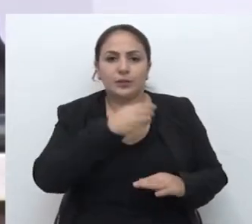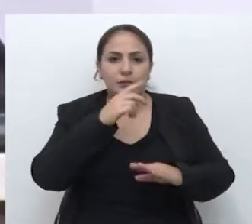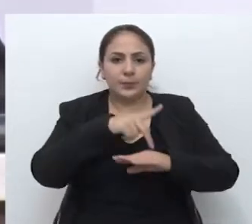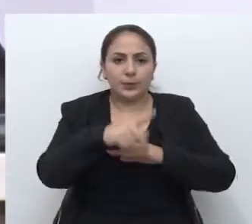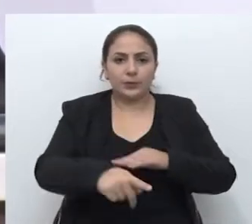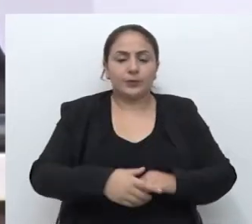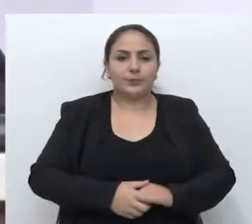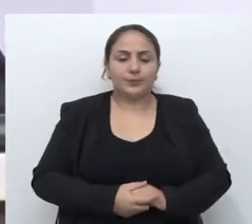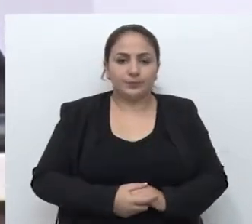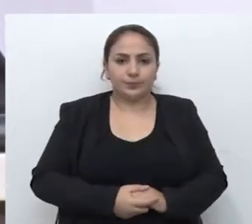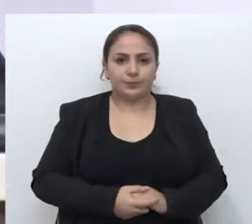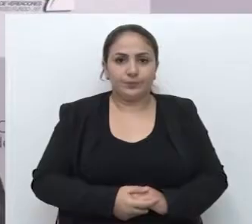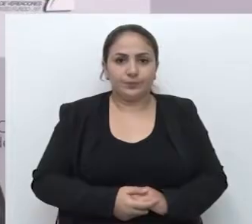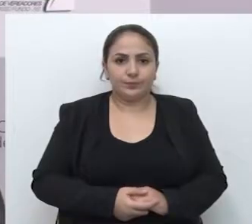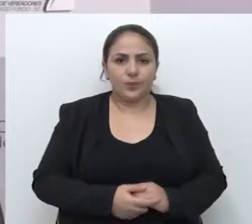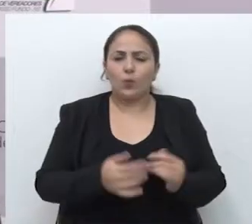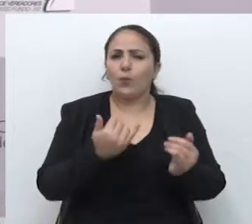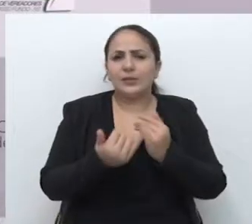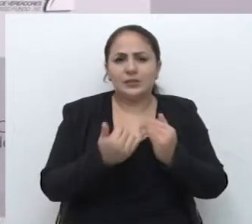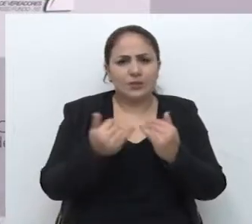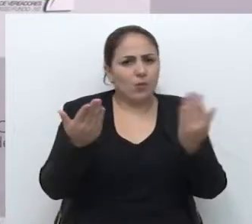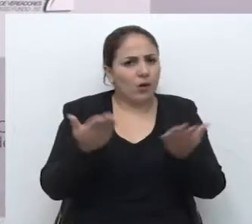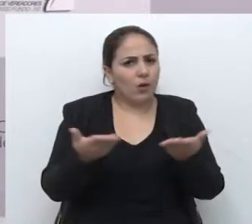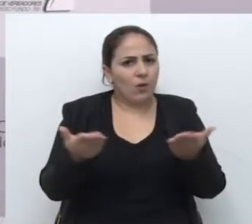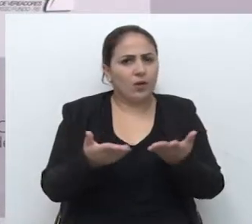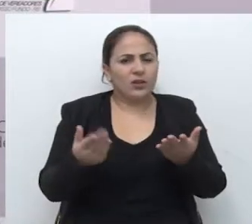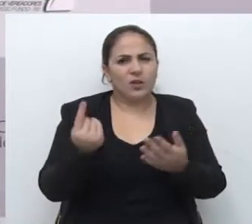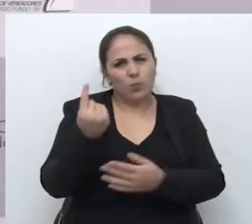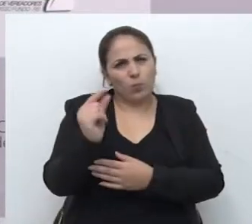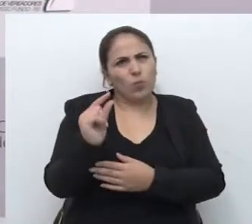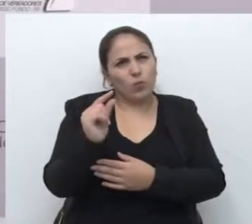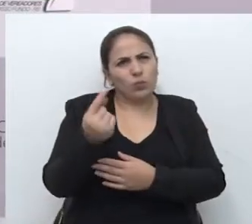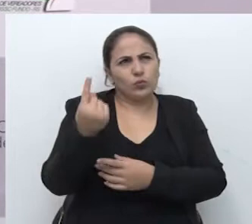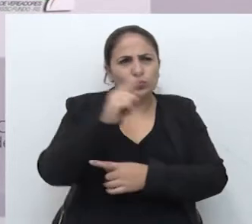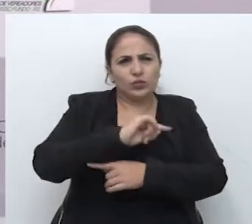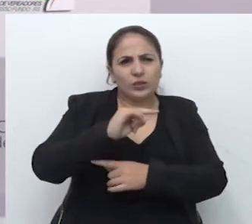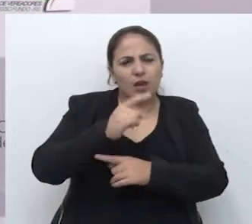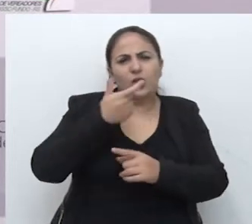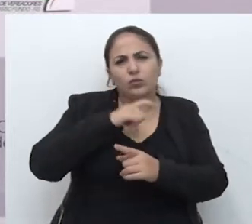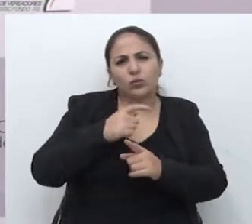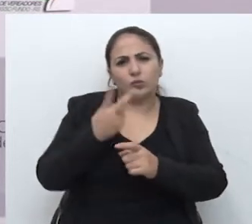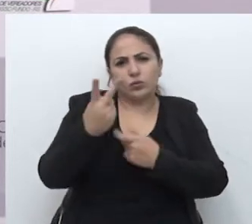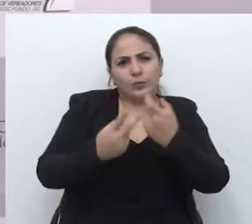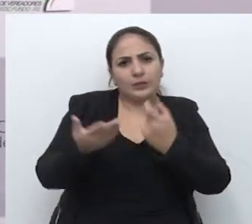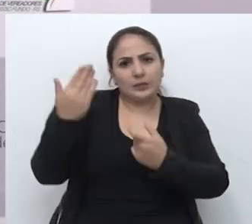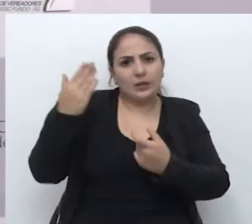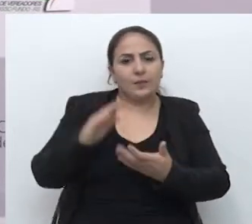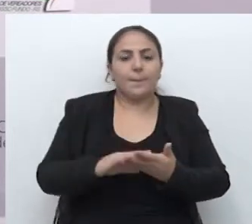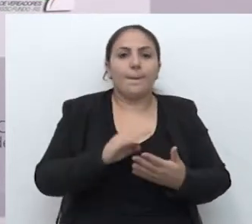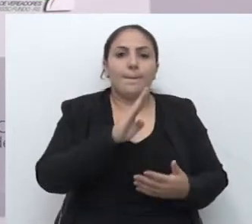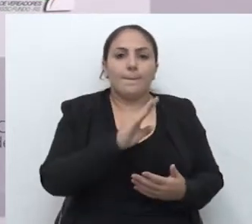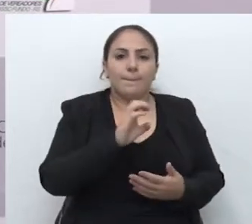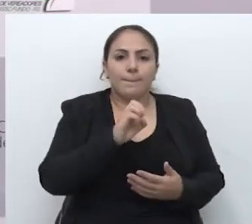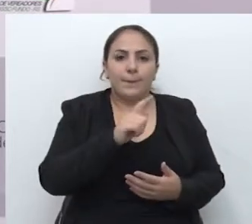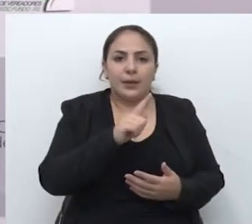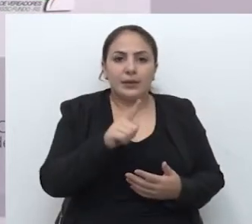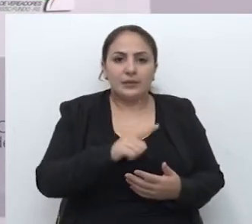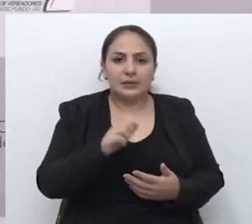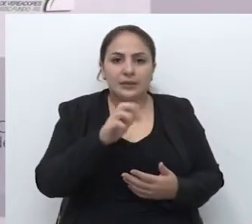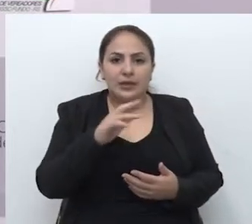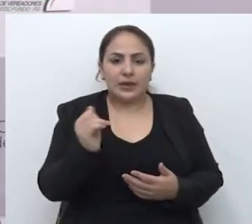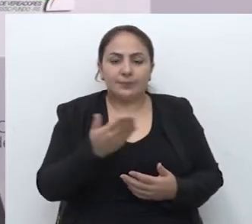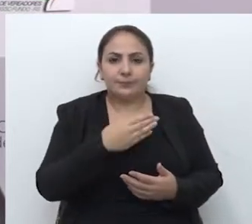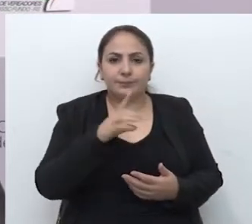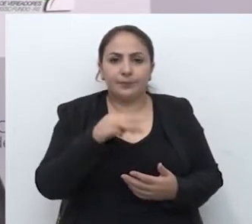dos passofundenses. Eu vou dar um exemplo agora, poucos dias atrás, uns 2 meses atrás, onde o Hospital Bezerra de Menezes estava com grande